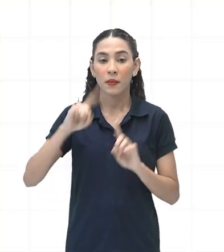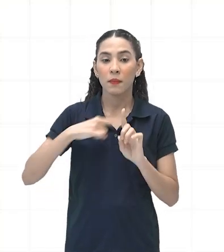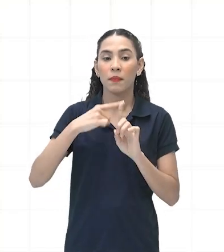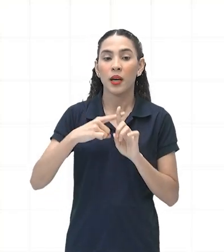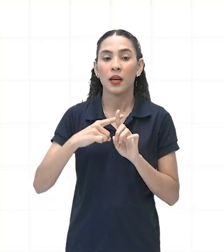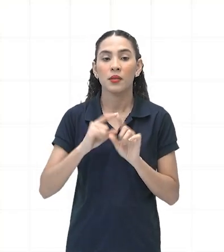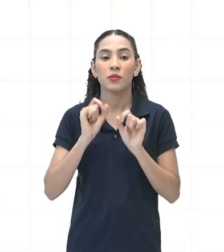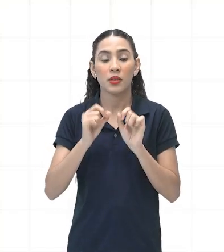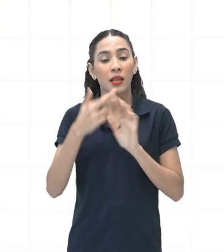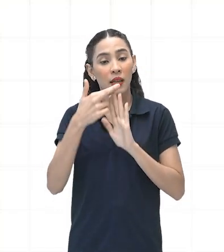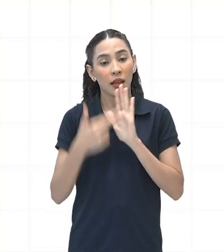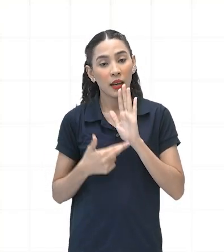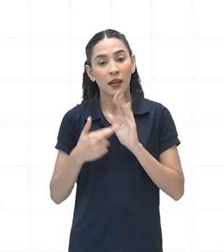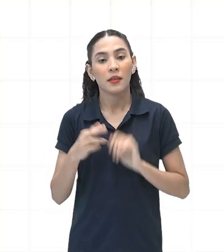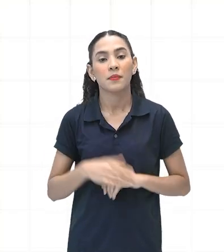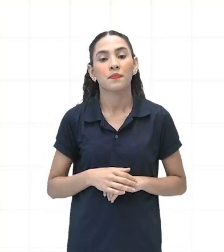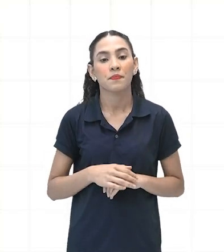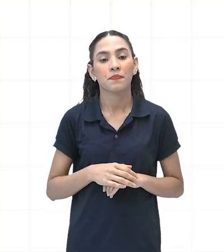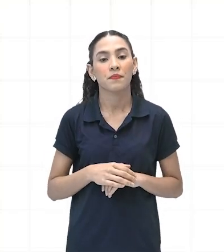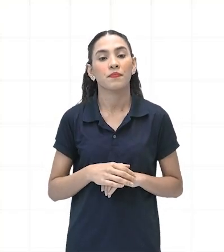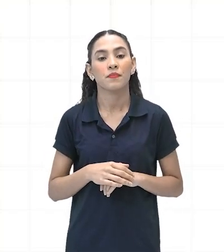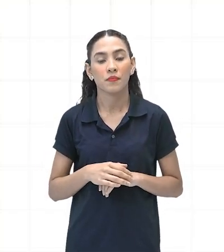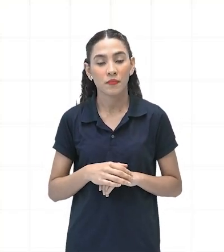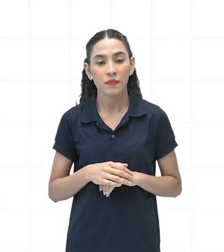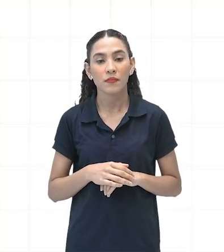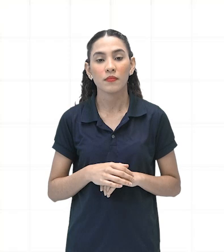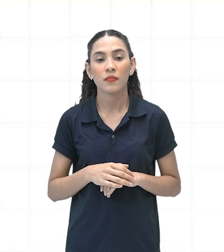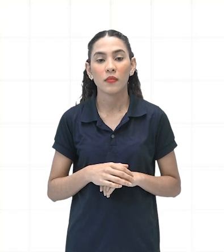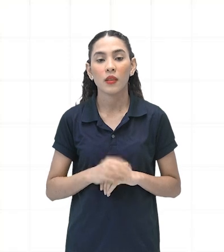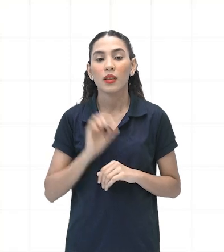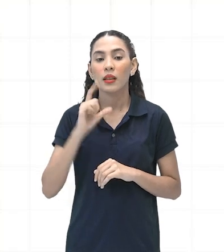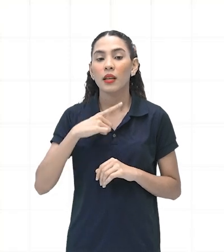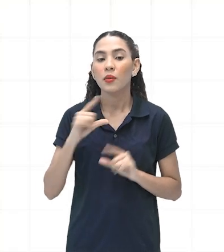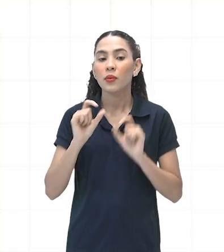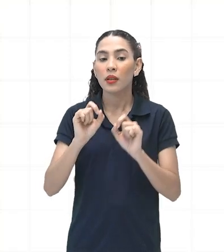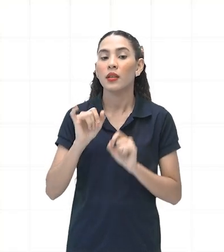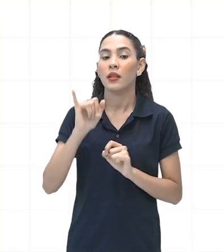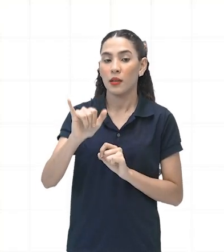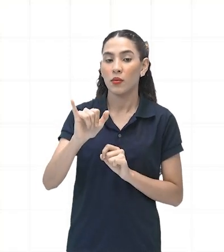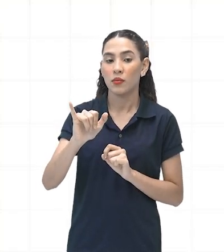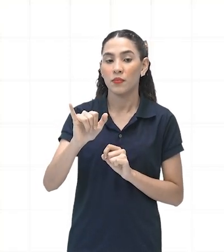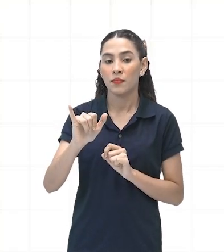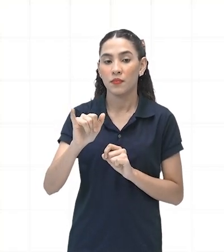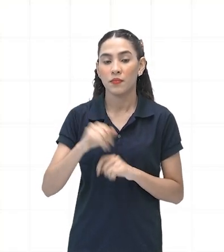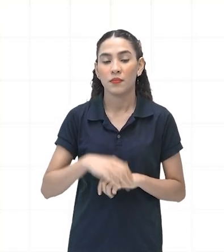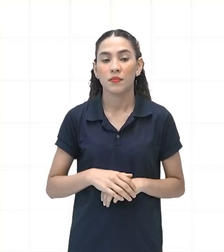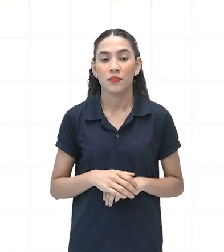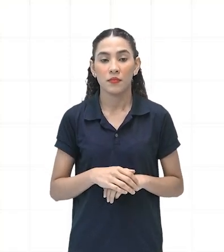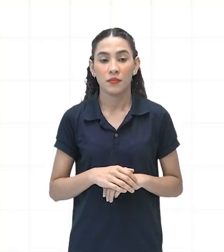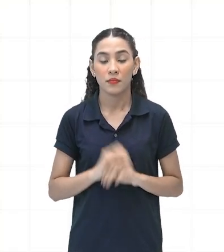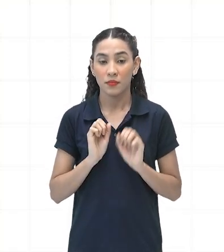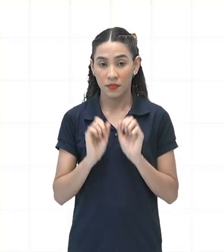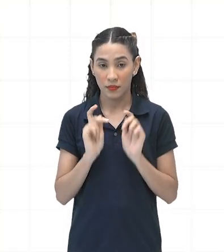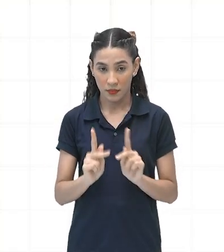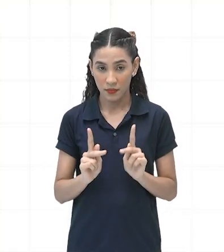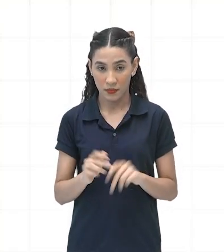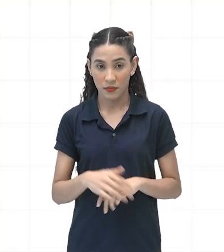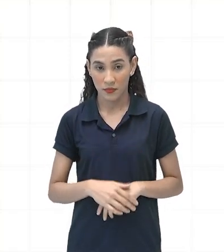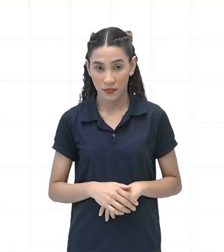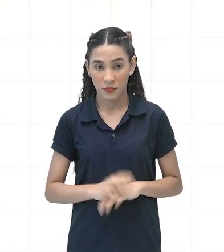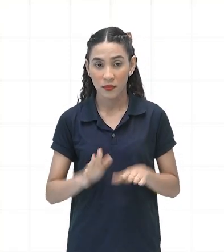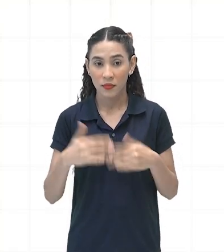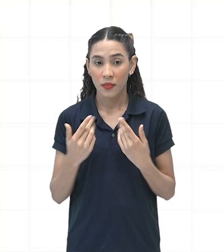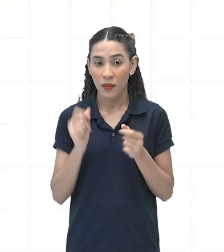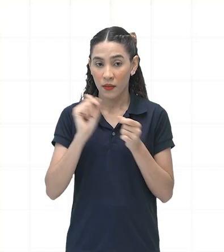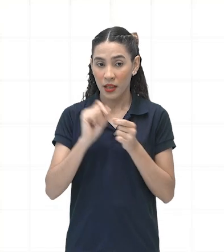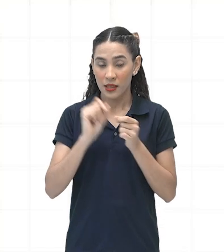Mais, que é a regra, né? Colocando o fator comum em evidência, sobra exatamente quem? Y. Tudo bem? Então, vamos